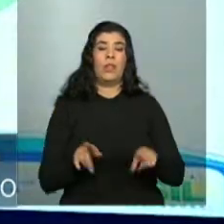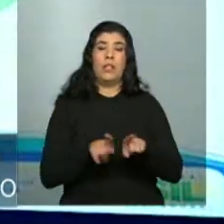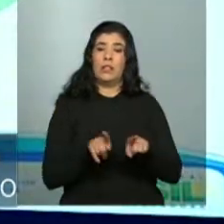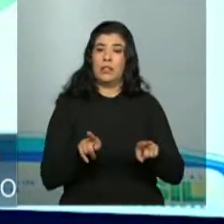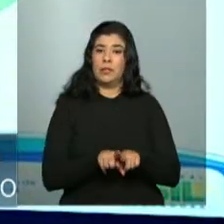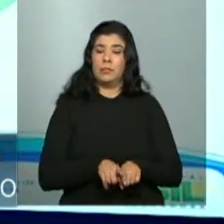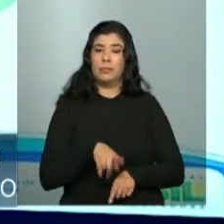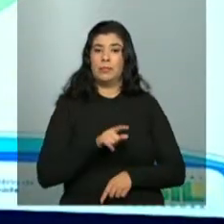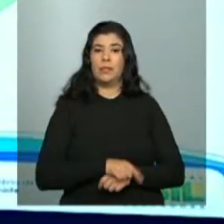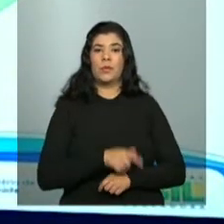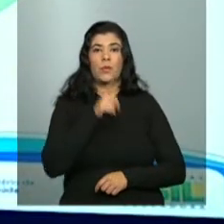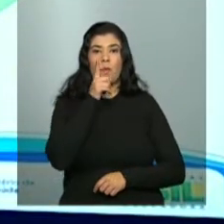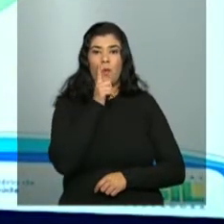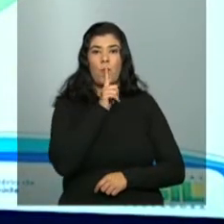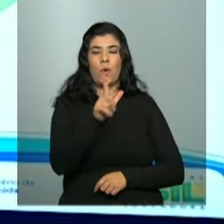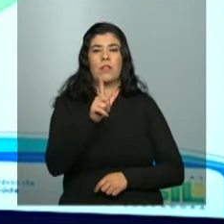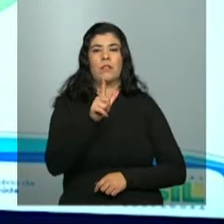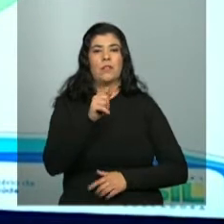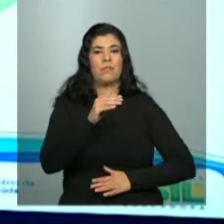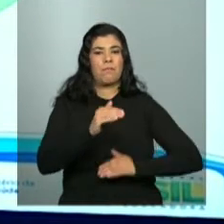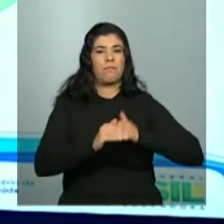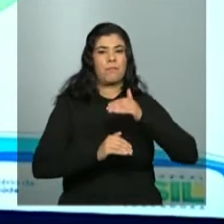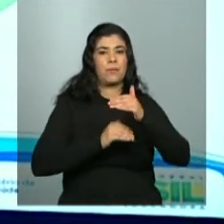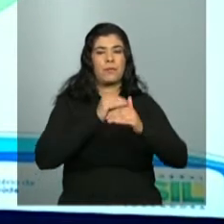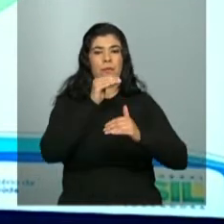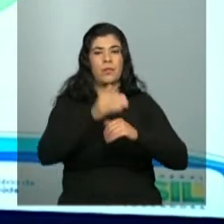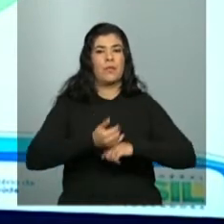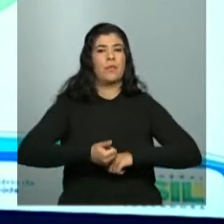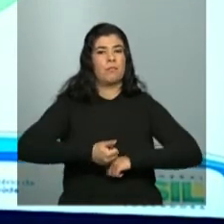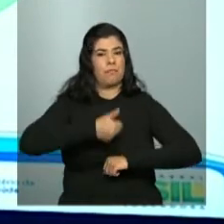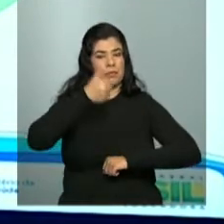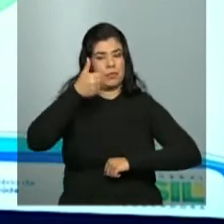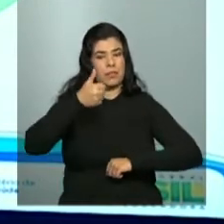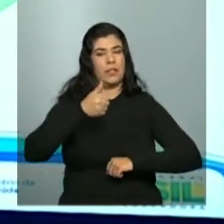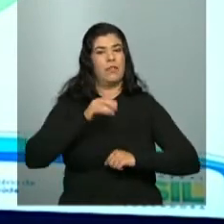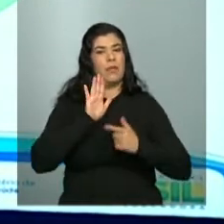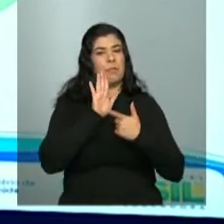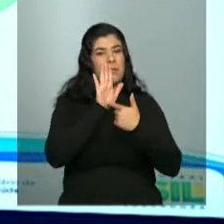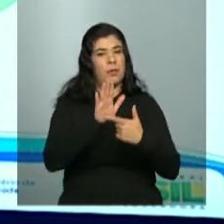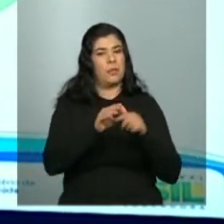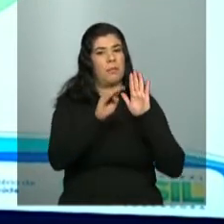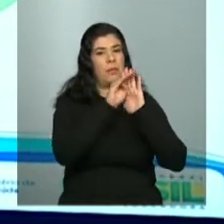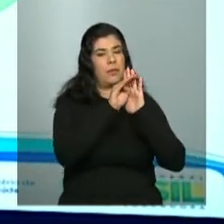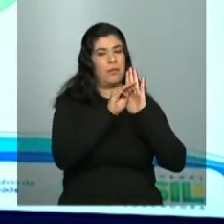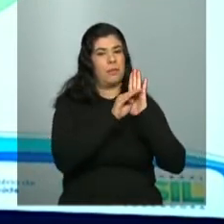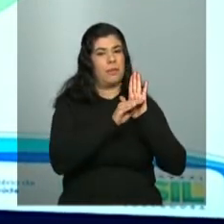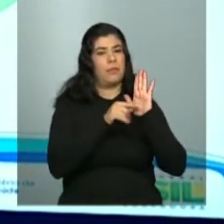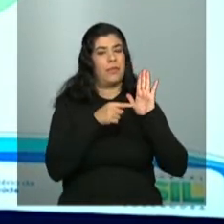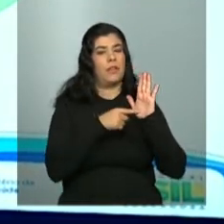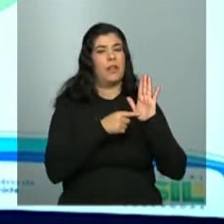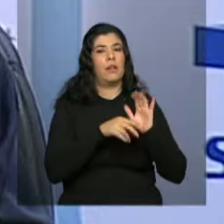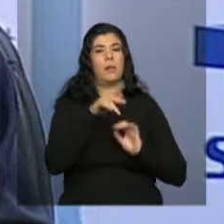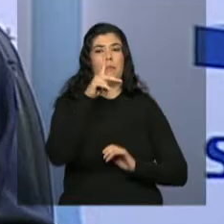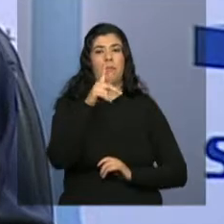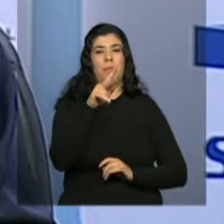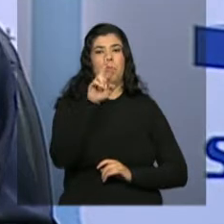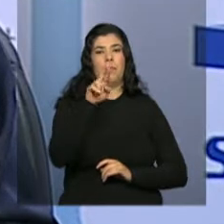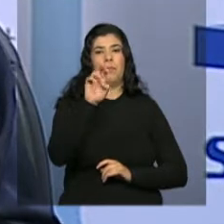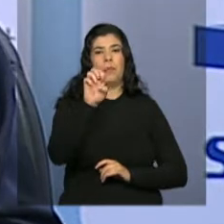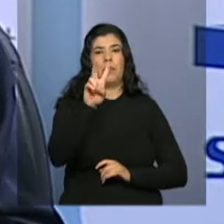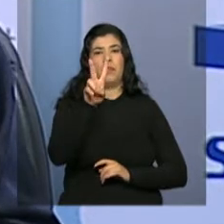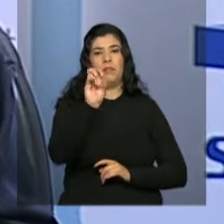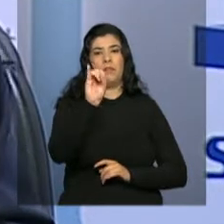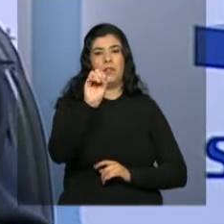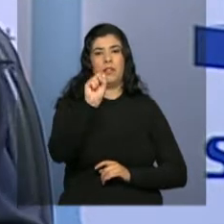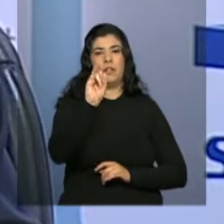né que a gente está fazendo a gente vai mostrar rapidinho por um primeiro a previsibilidade não é algo que é importante Tanto